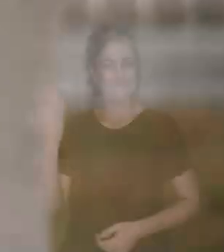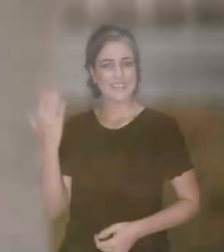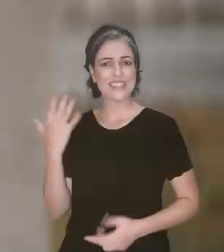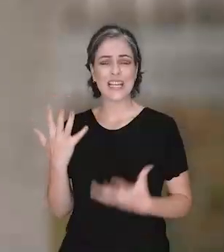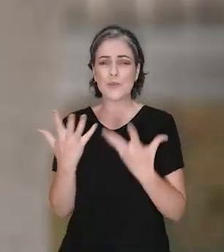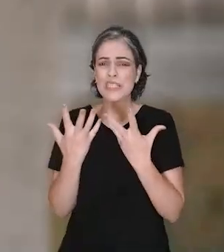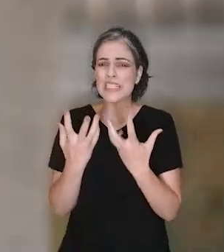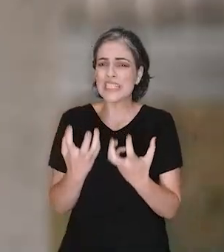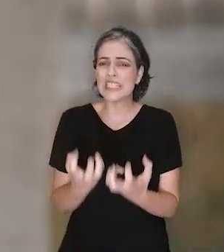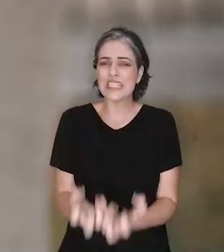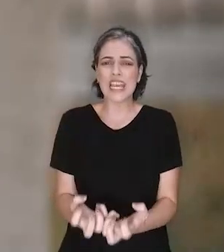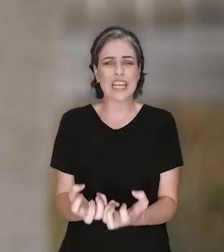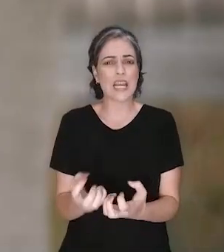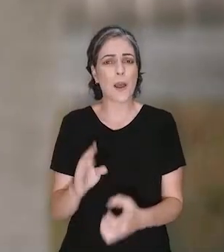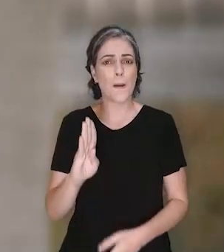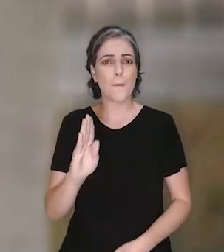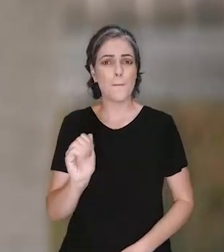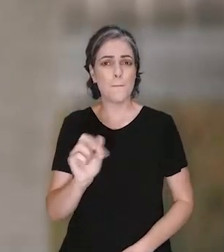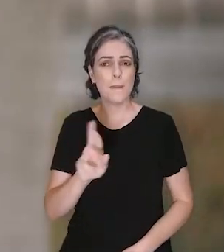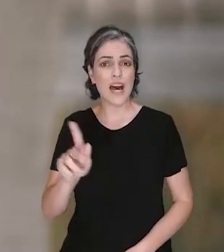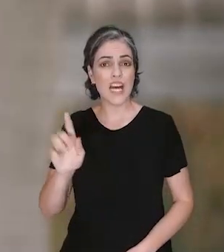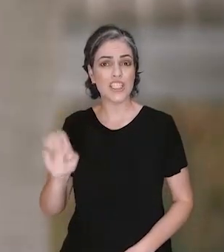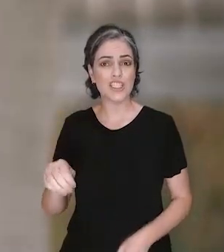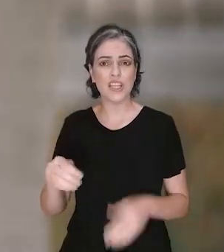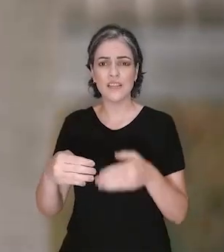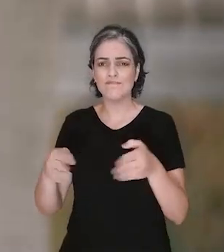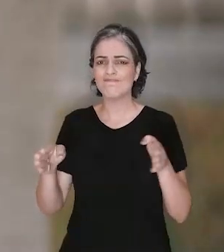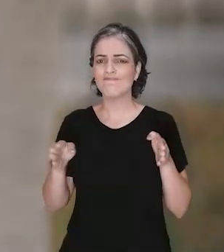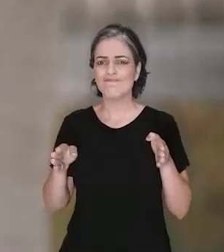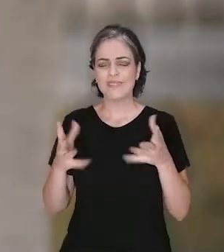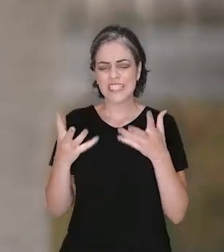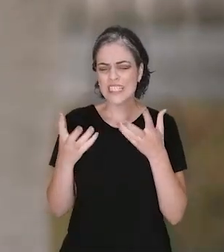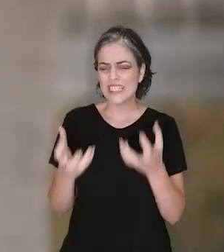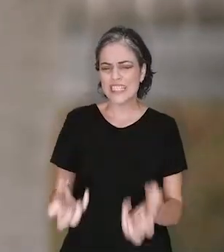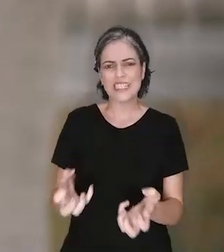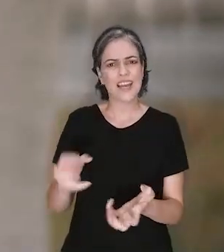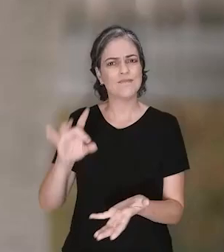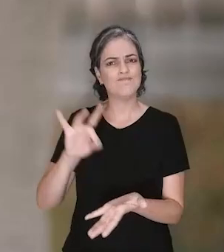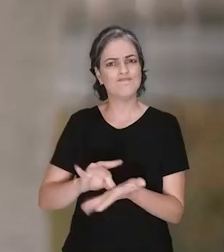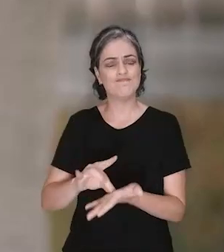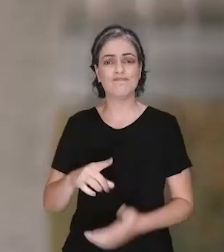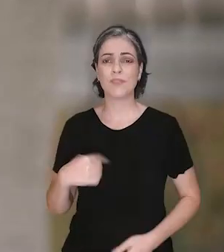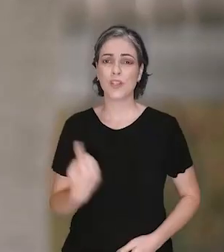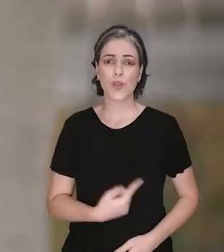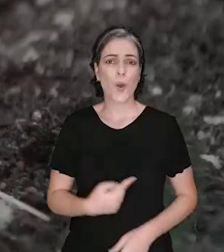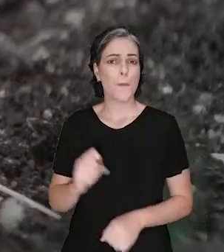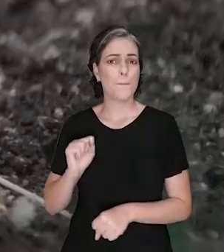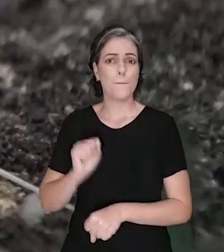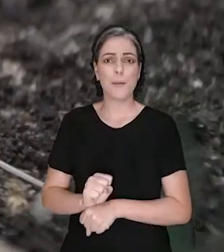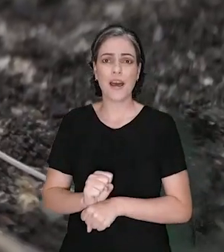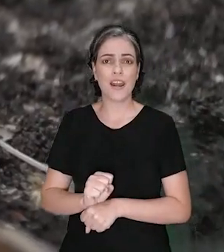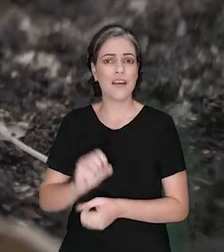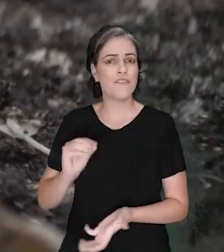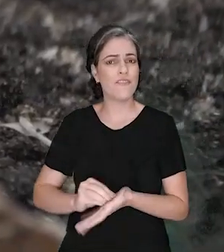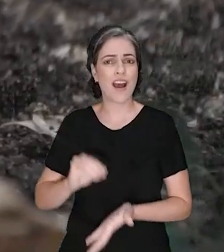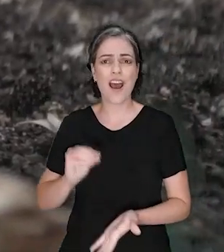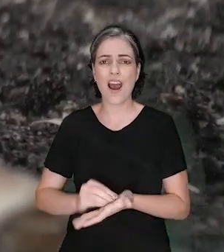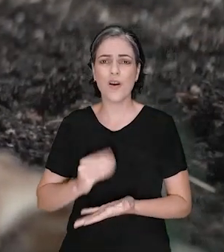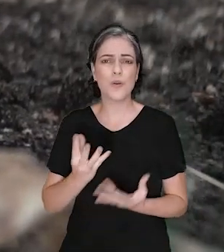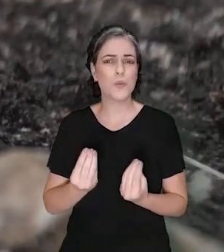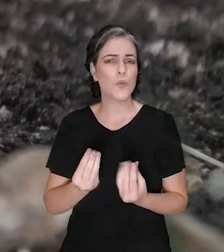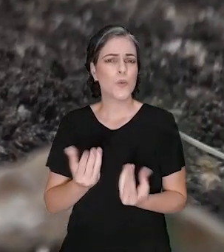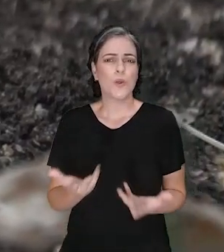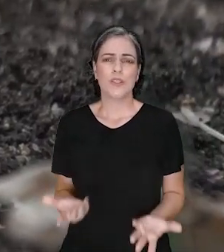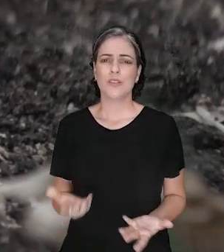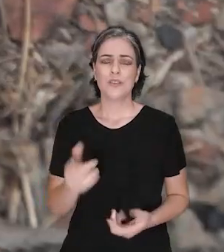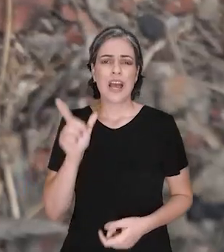Não, quando a seca acabou, que a barragem secou mesmo, que secou de rachar, a gente ficou quase todo paralisado. Porque a falta de água era grande.